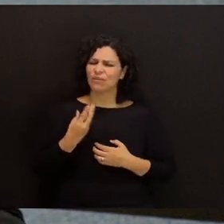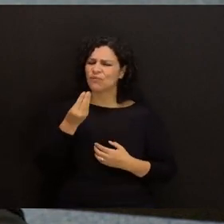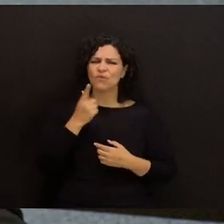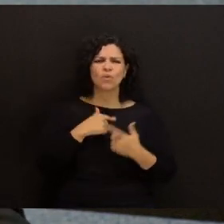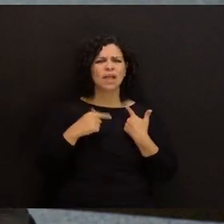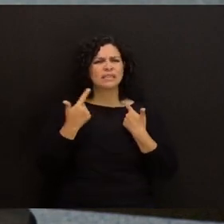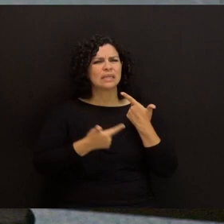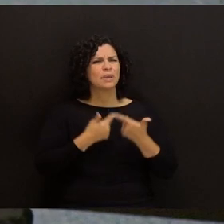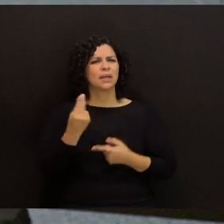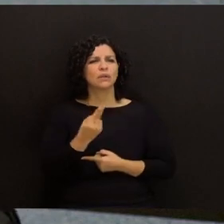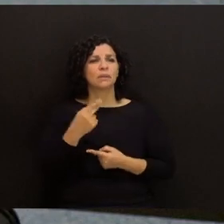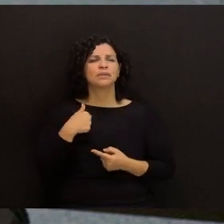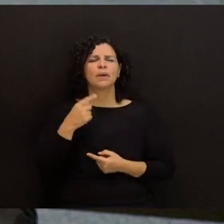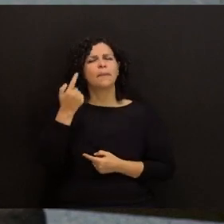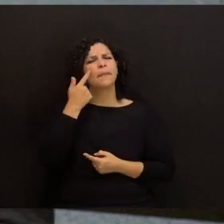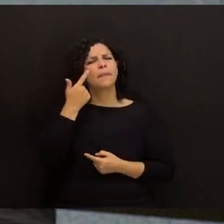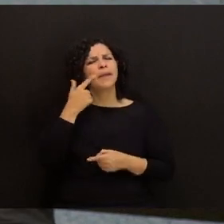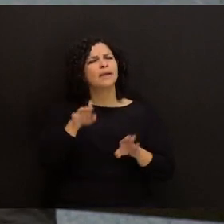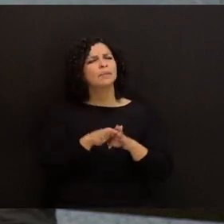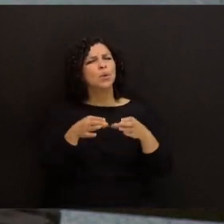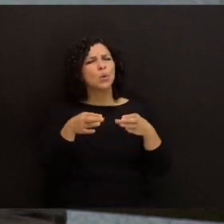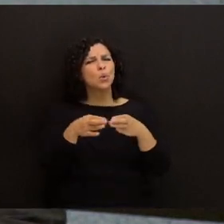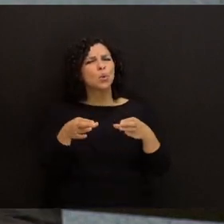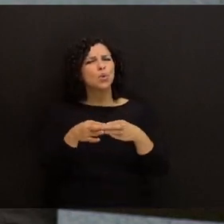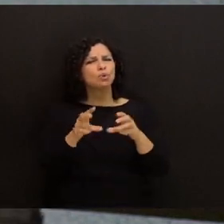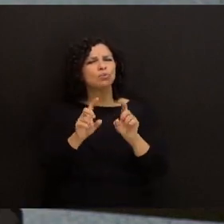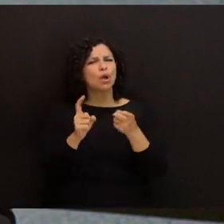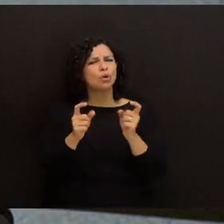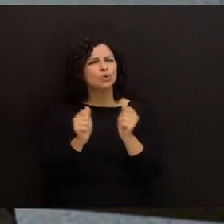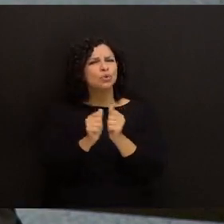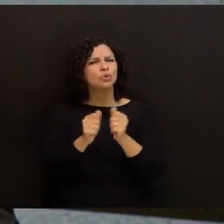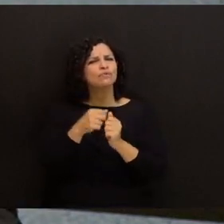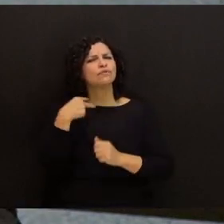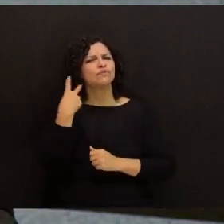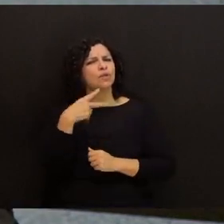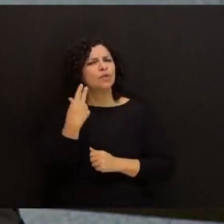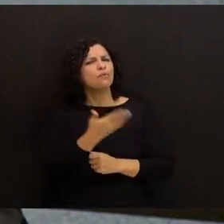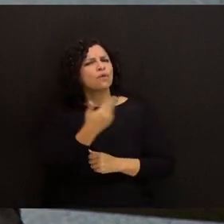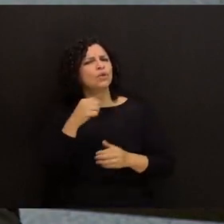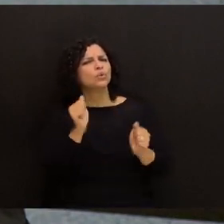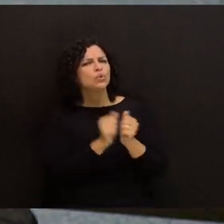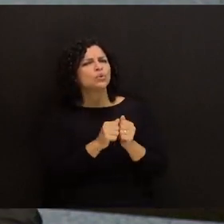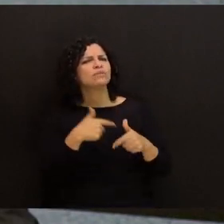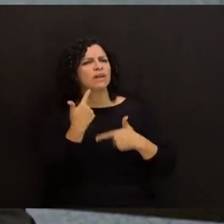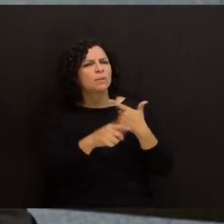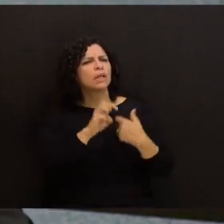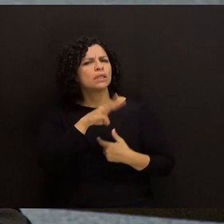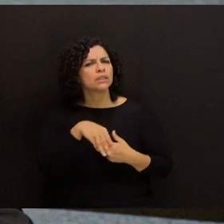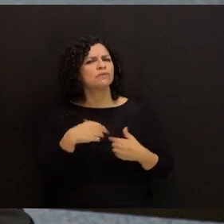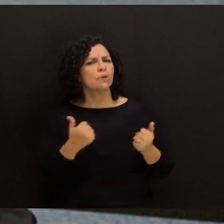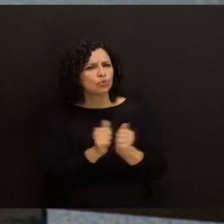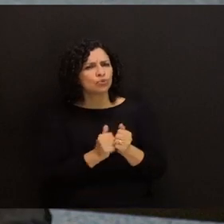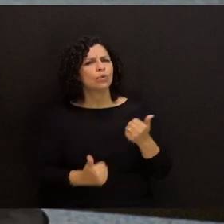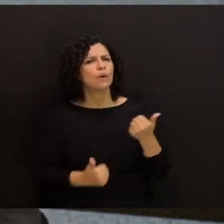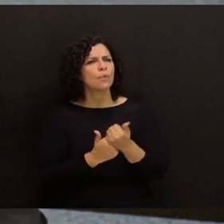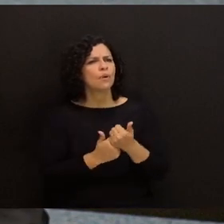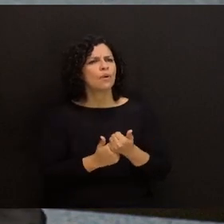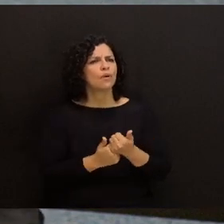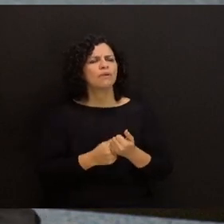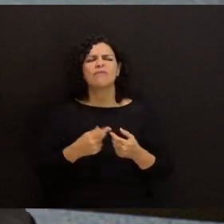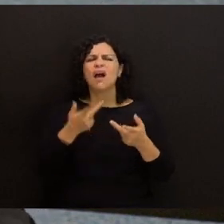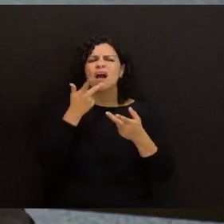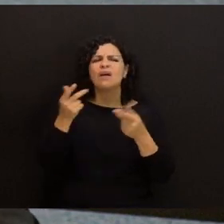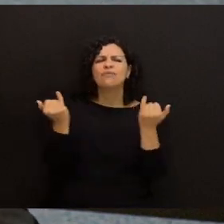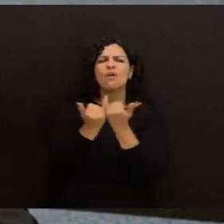mas a gente começa a equipe se reuniu e falou não Vereador tá aqui você vai trabalhar assim deixa que fale